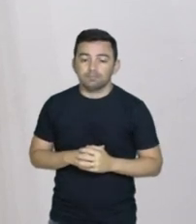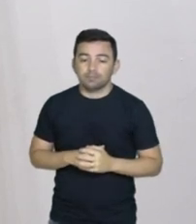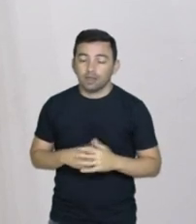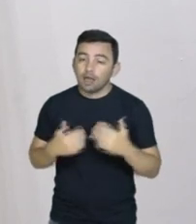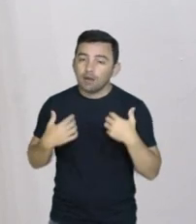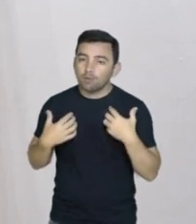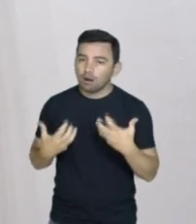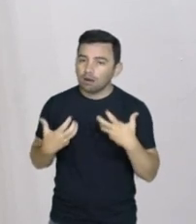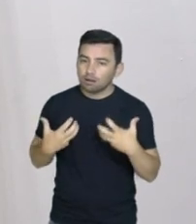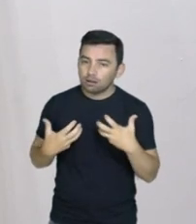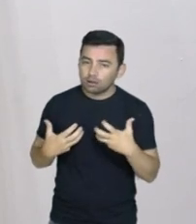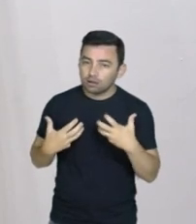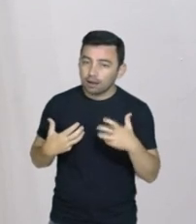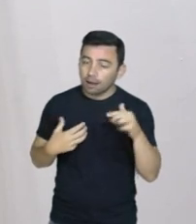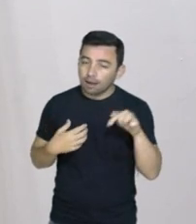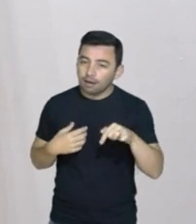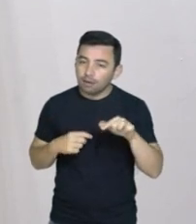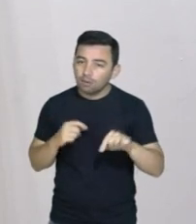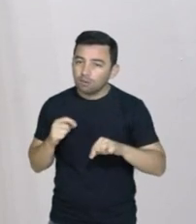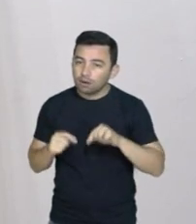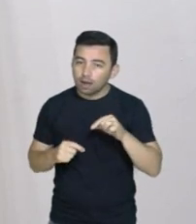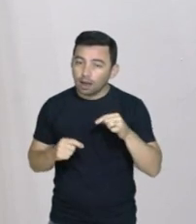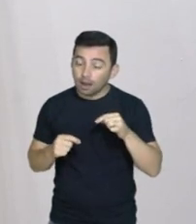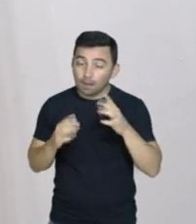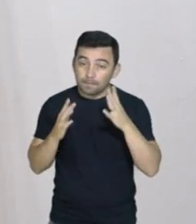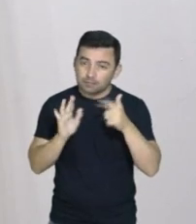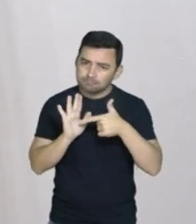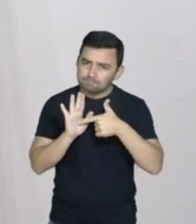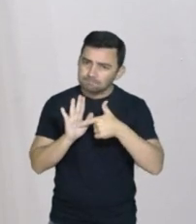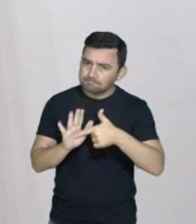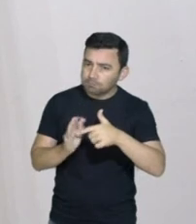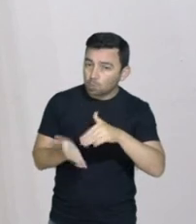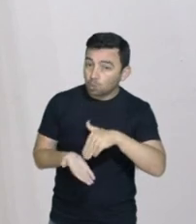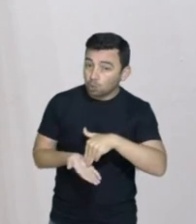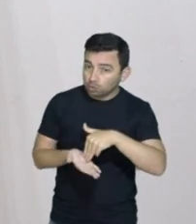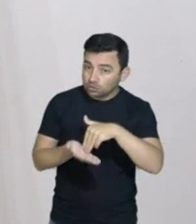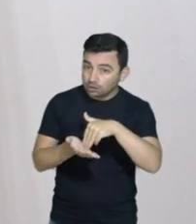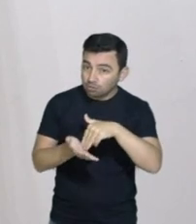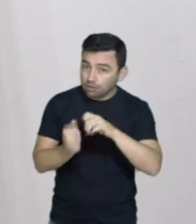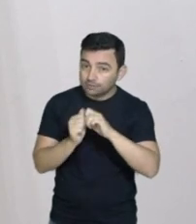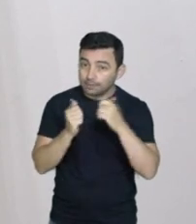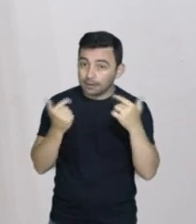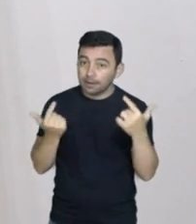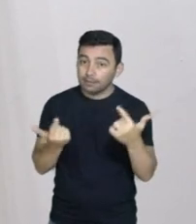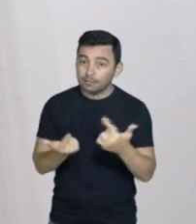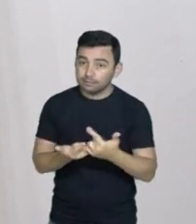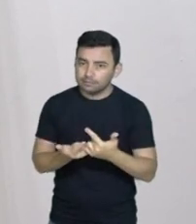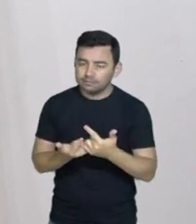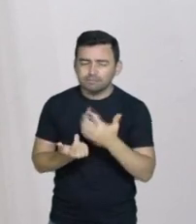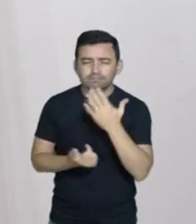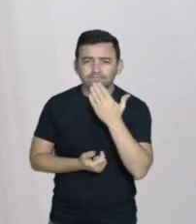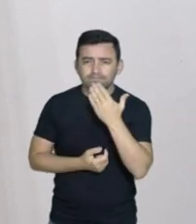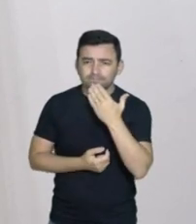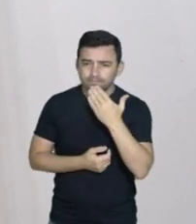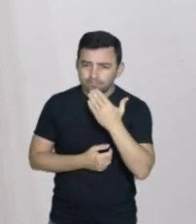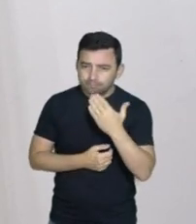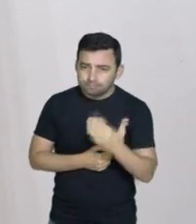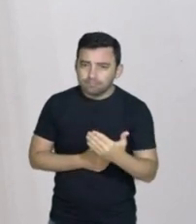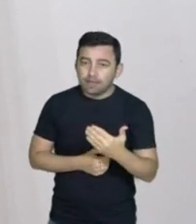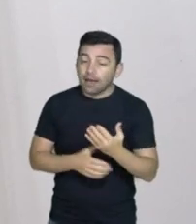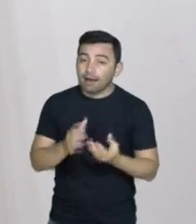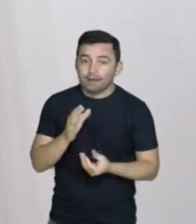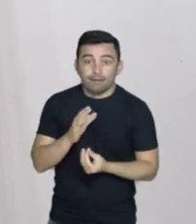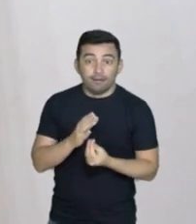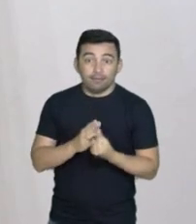aqui colocar que eu apresentei uma Moção a esta casa solicitando a criação